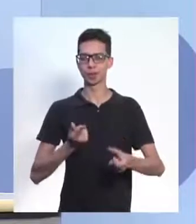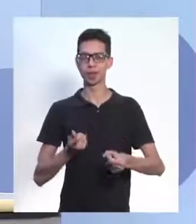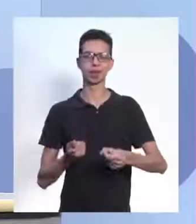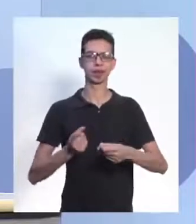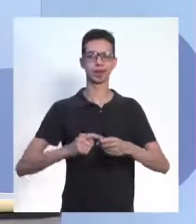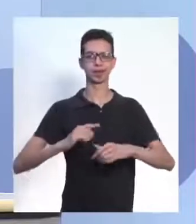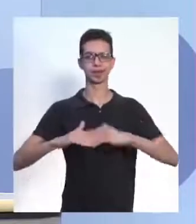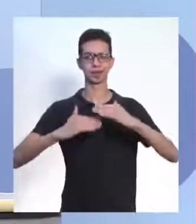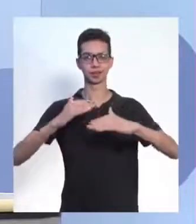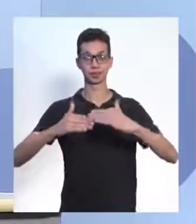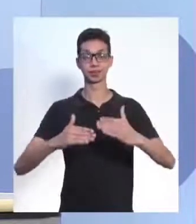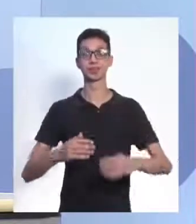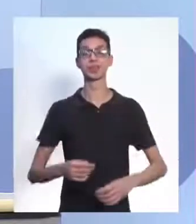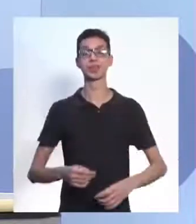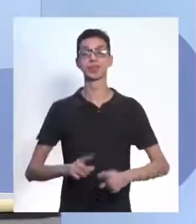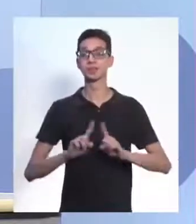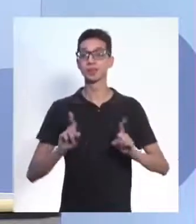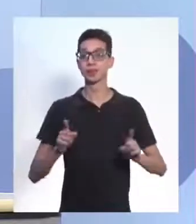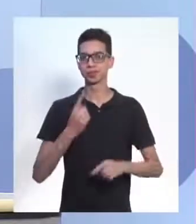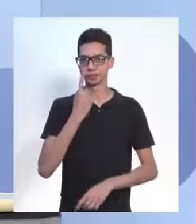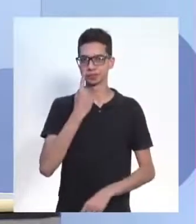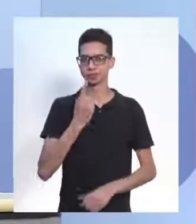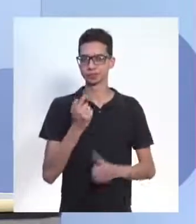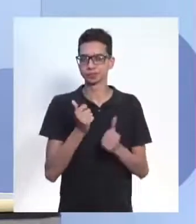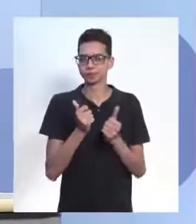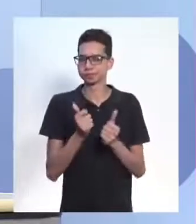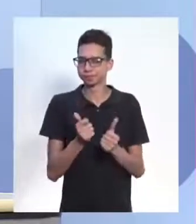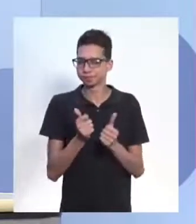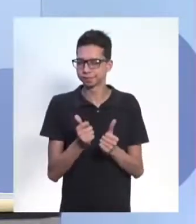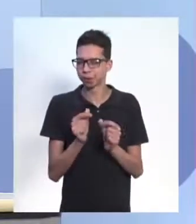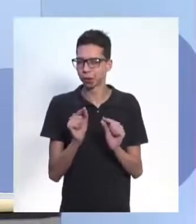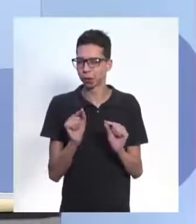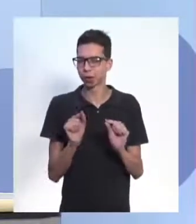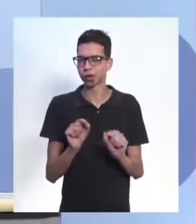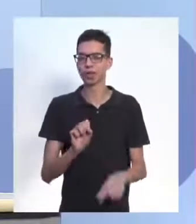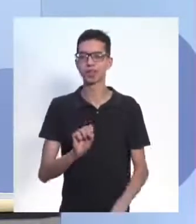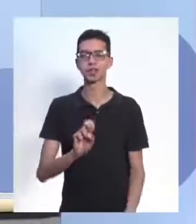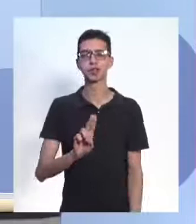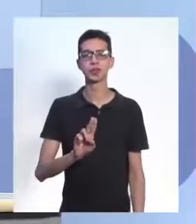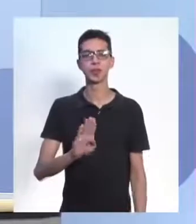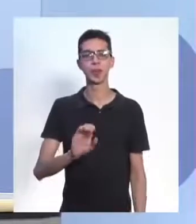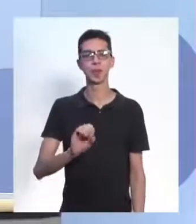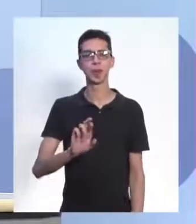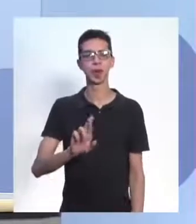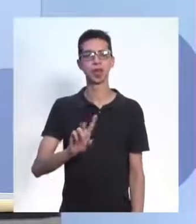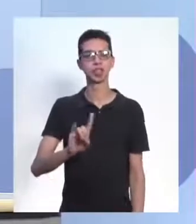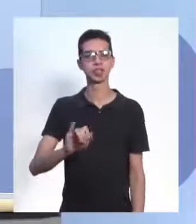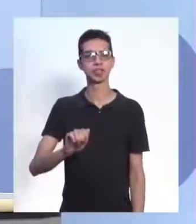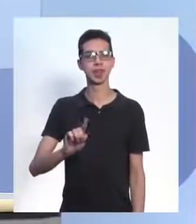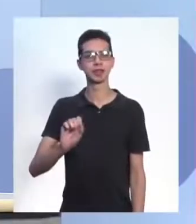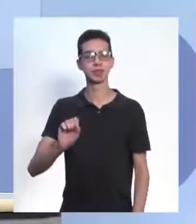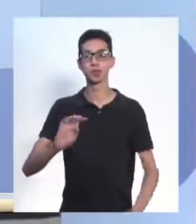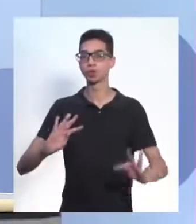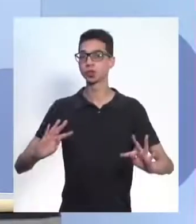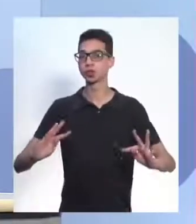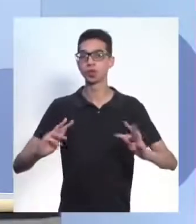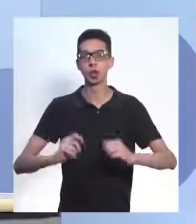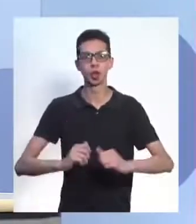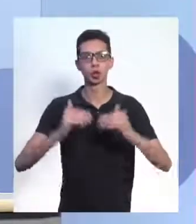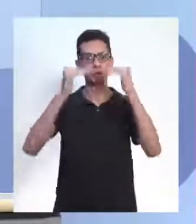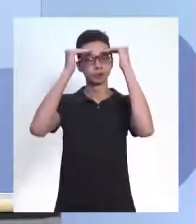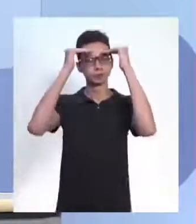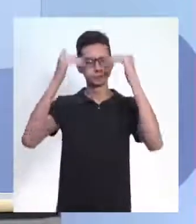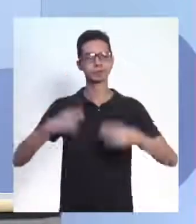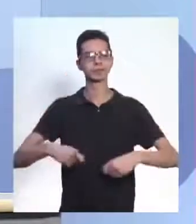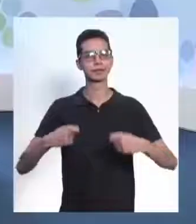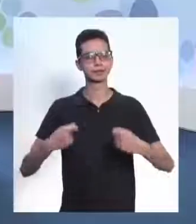trabalhar em uma outra sequência. Mas veja bem, subordinados estamos todos. Professora Andréia veio hoje aqui